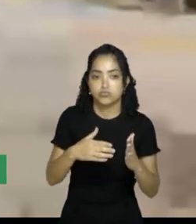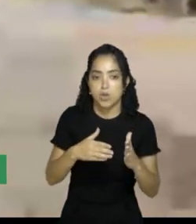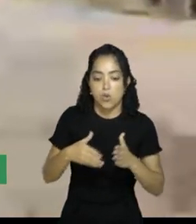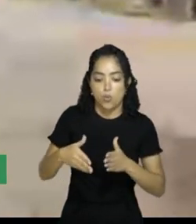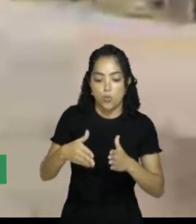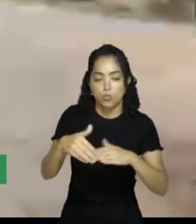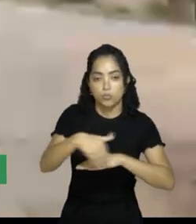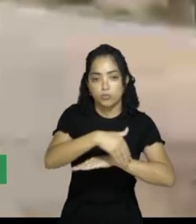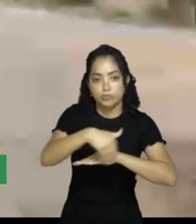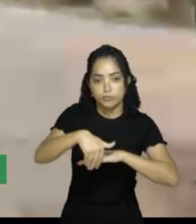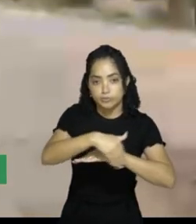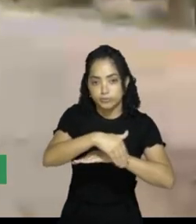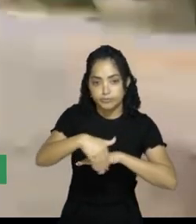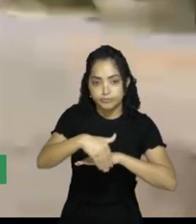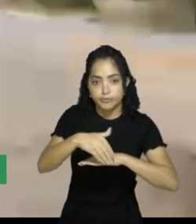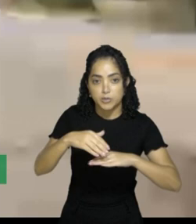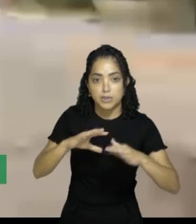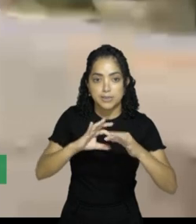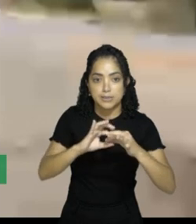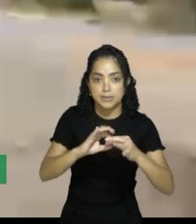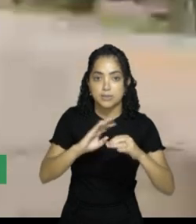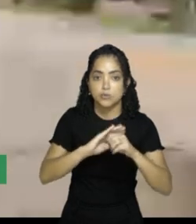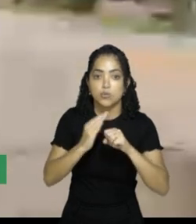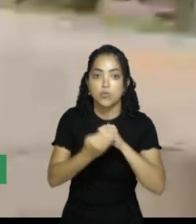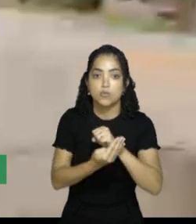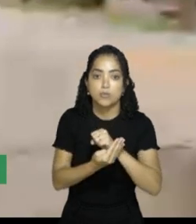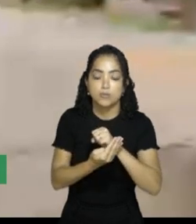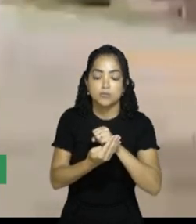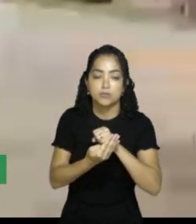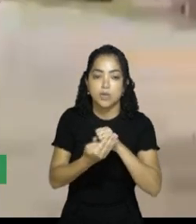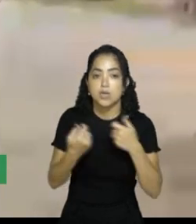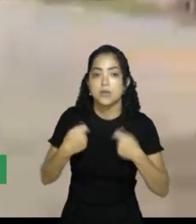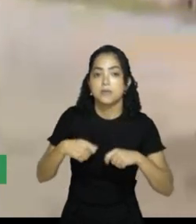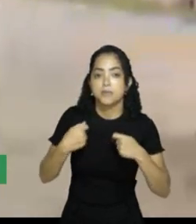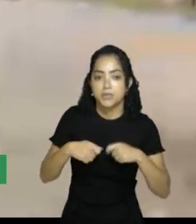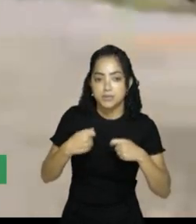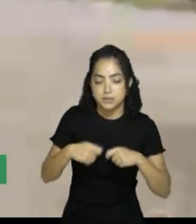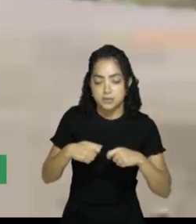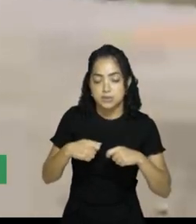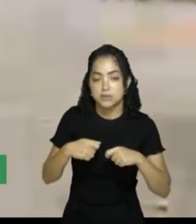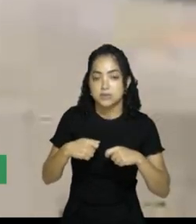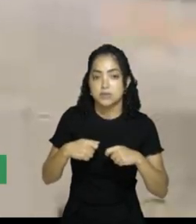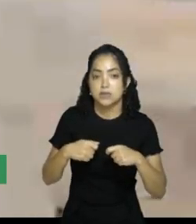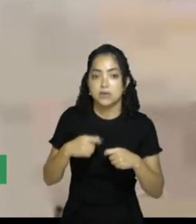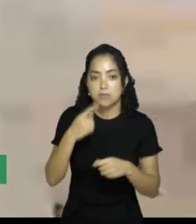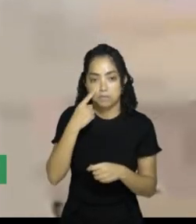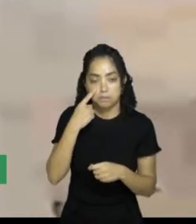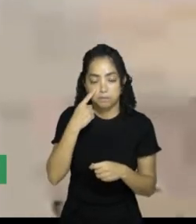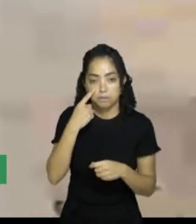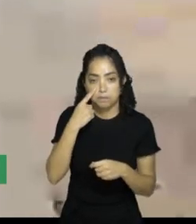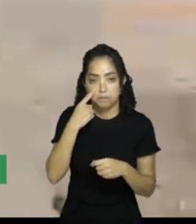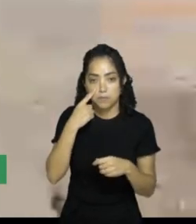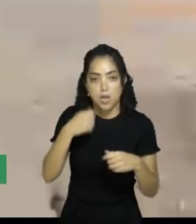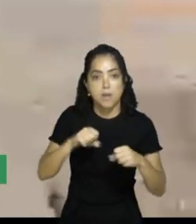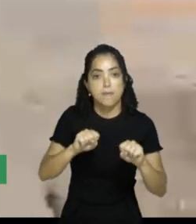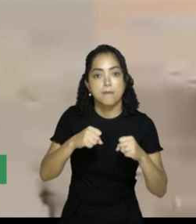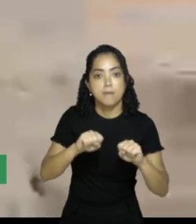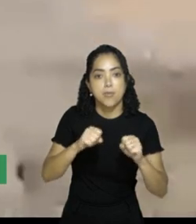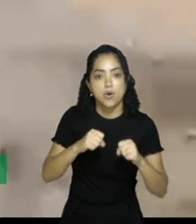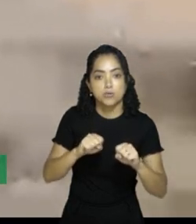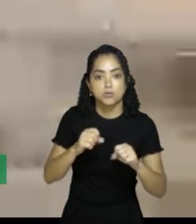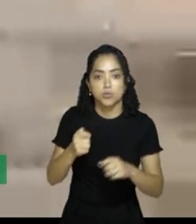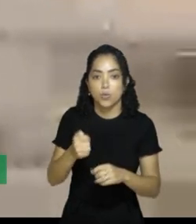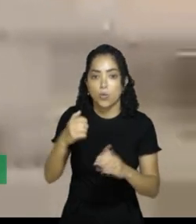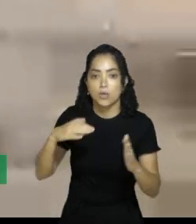um bairro outro ali é na nova descoberta em Tijucas que precisa ali de uma rótula ou precisa Olha só quase um acidente